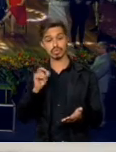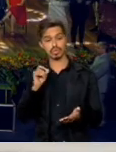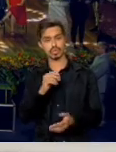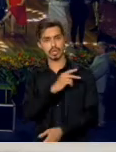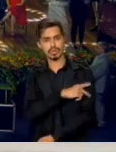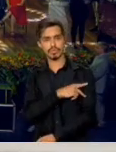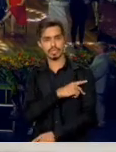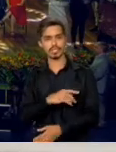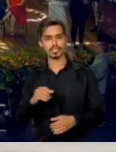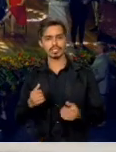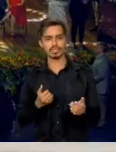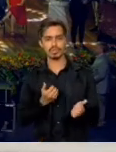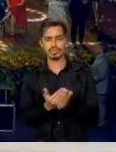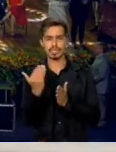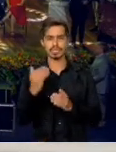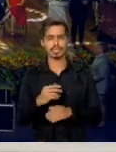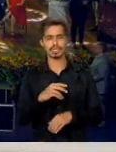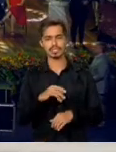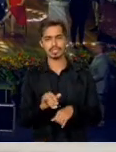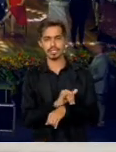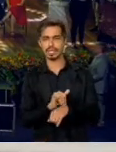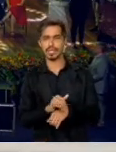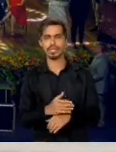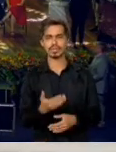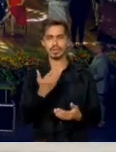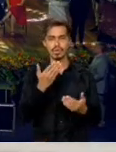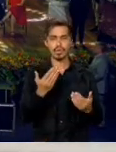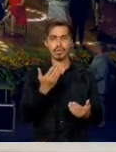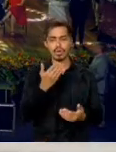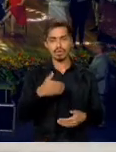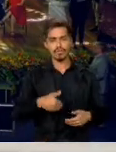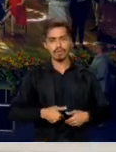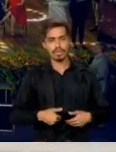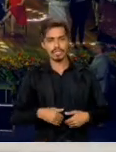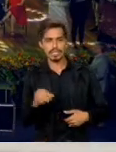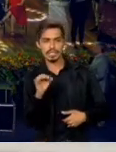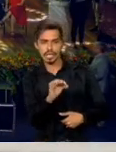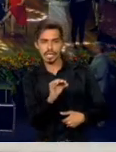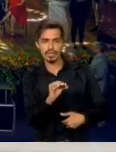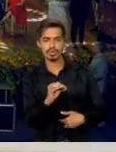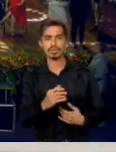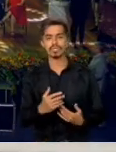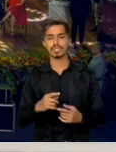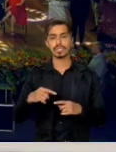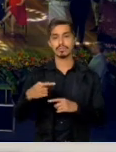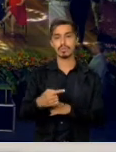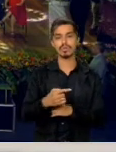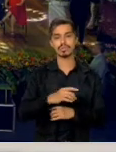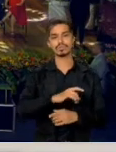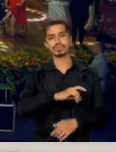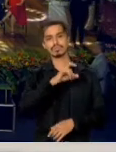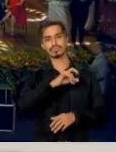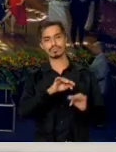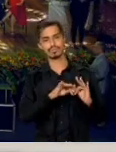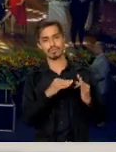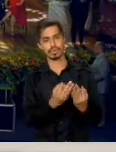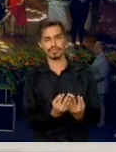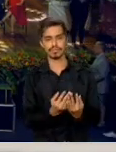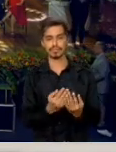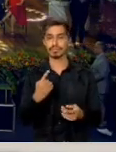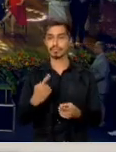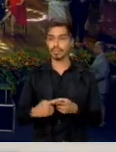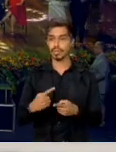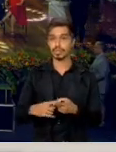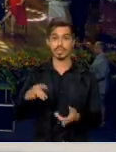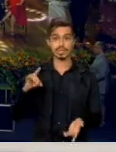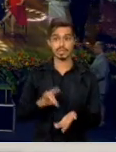para lançar a estratégia do Fome Zero, que depois se transformou no Bolsa Família, porque, de fato, dada